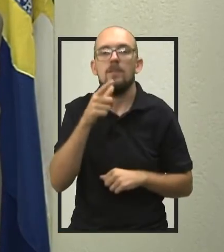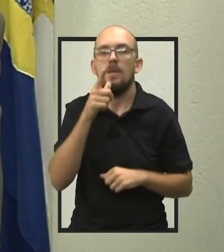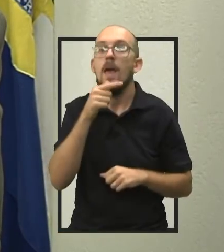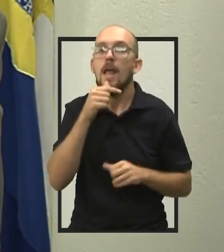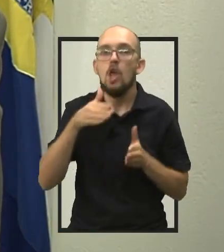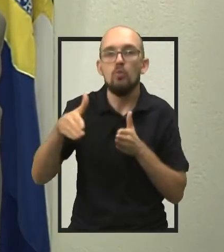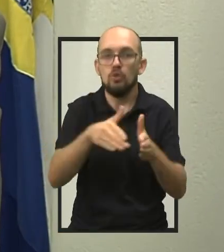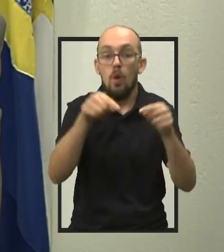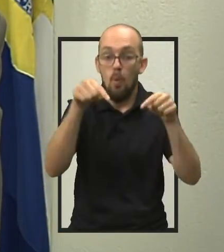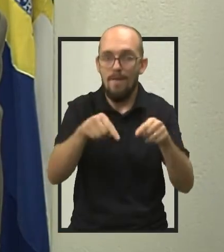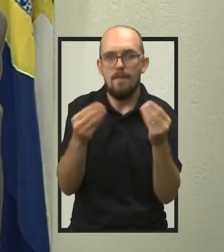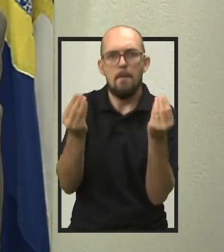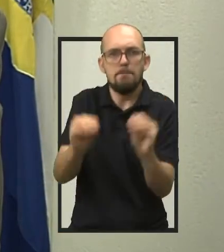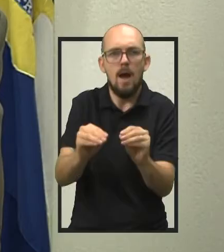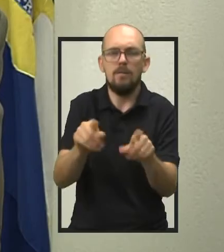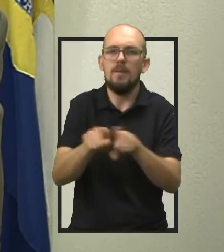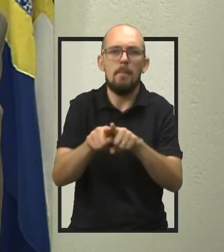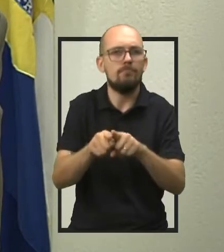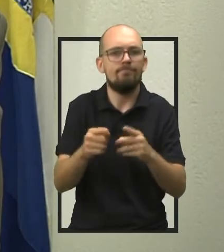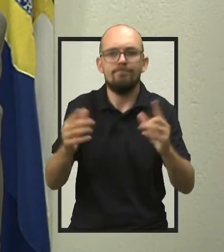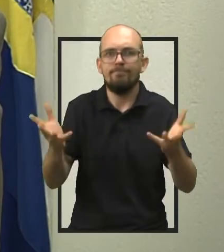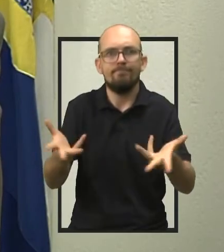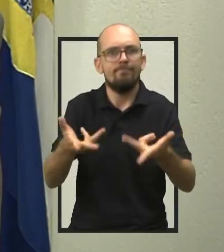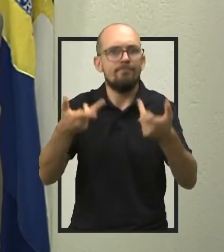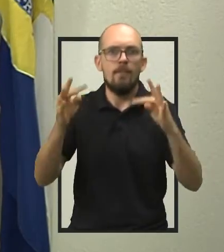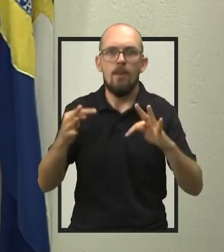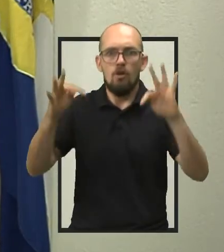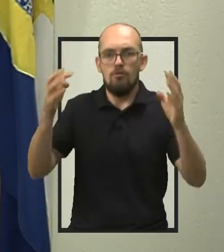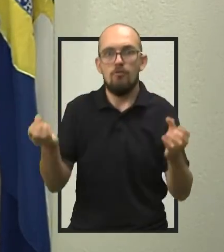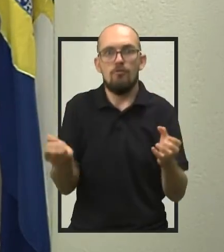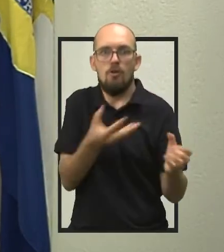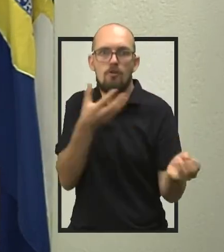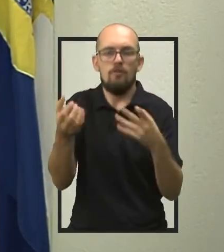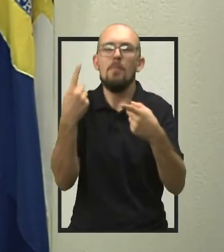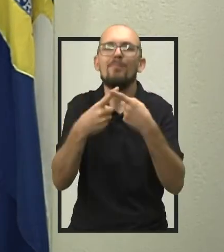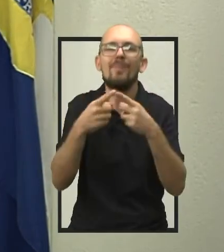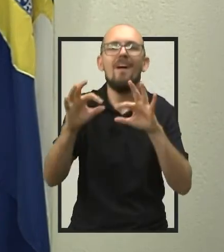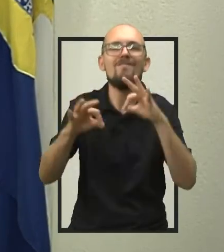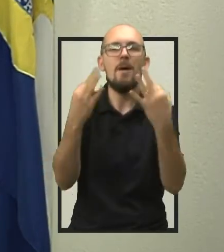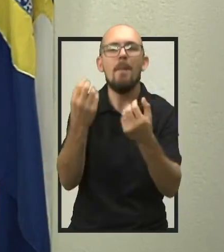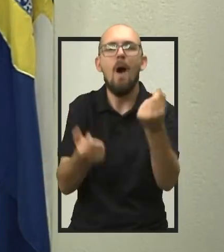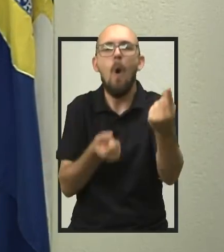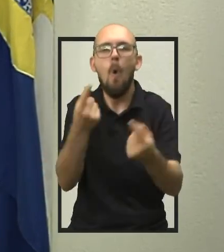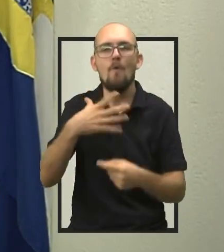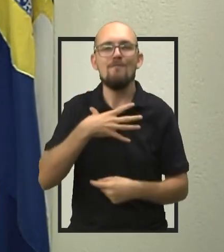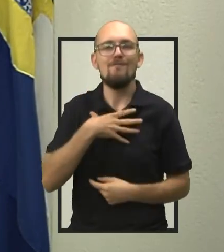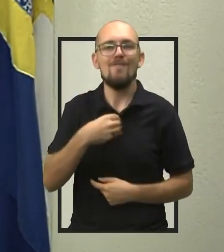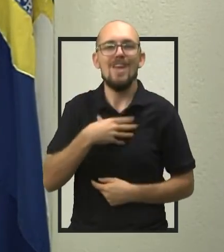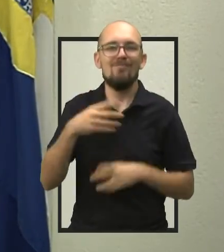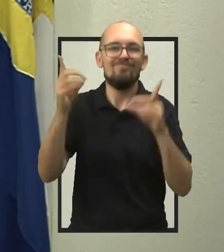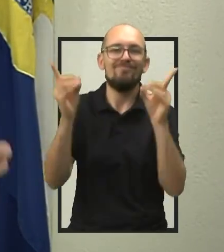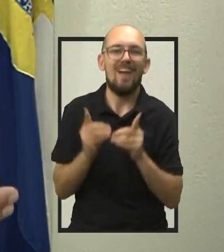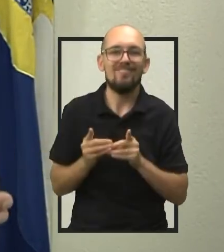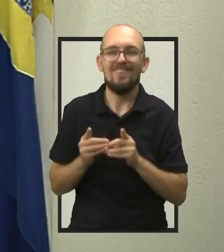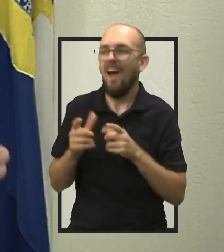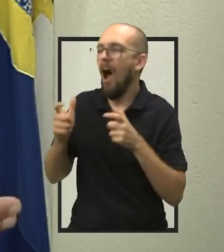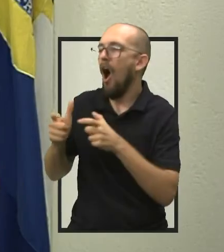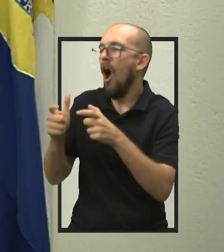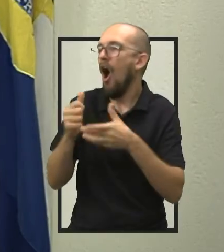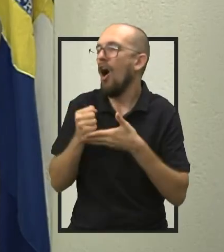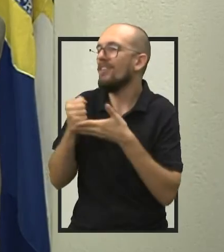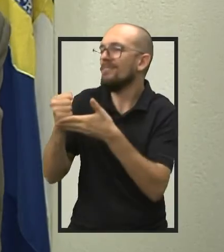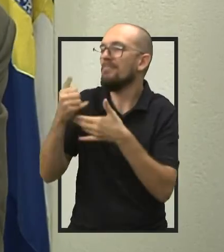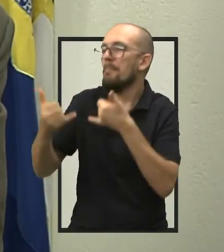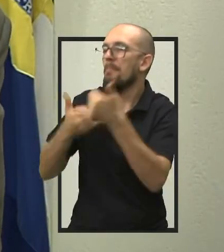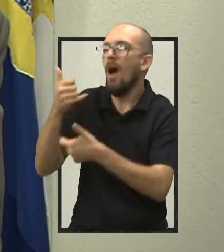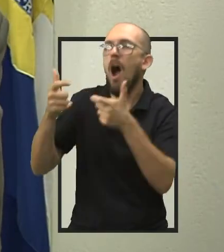esses brinquedos, para que as crianças, as famílias que tenham crianças com necessidades especiais, possam levar as suas crianças ao Parque